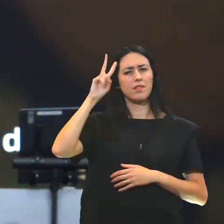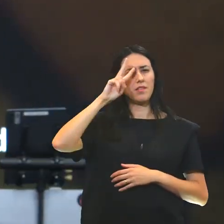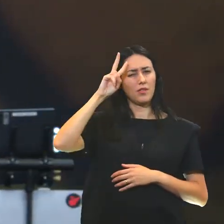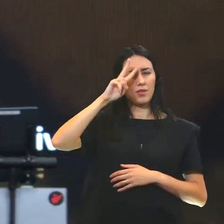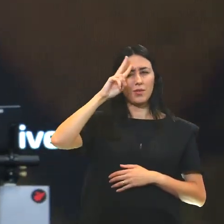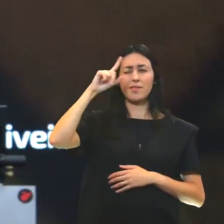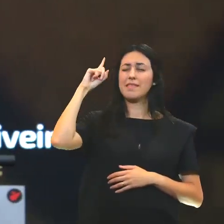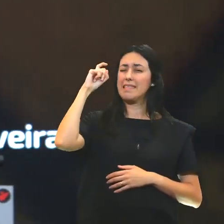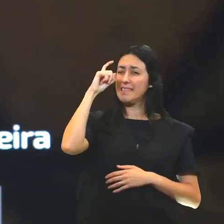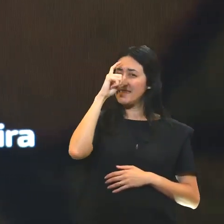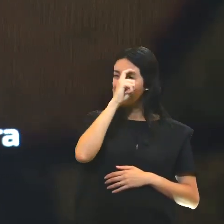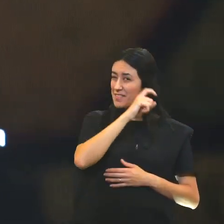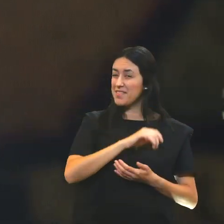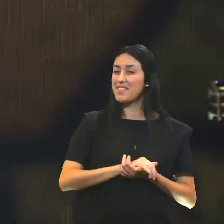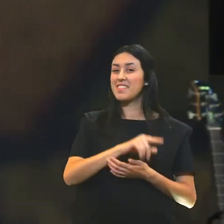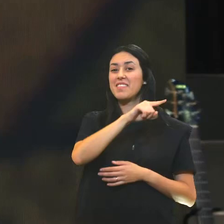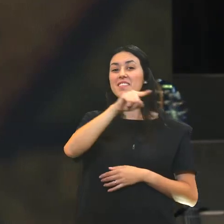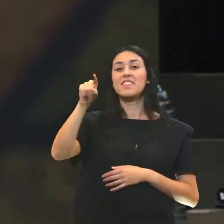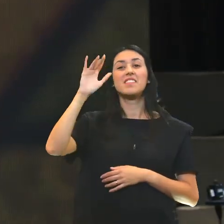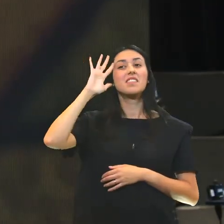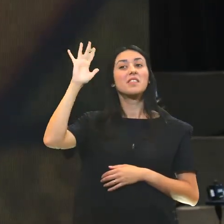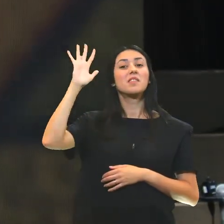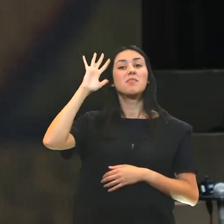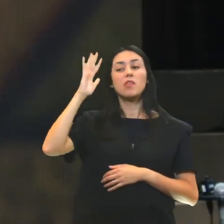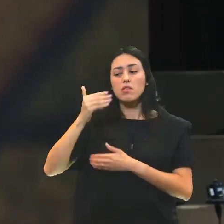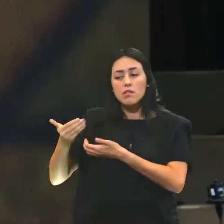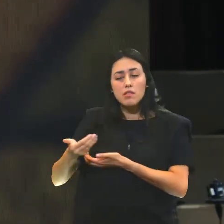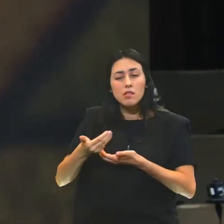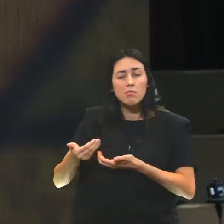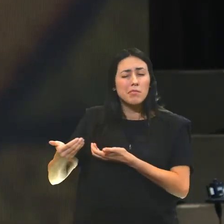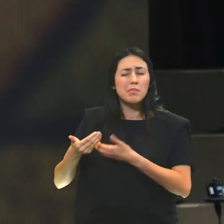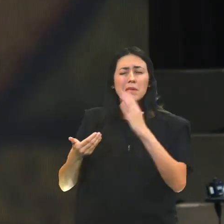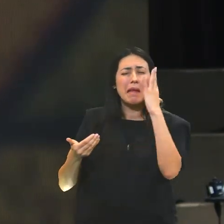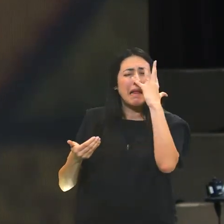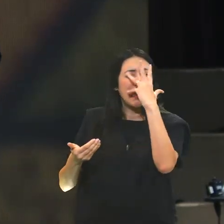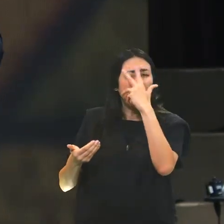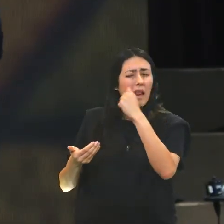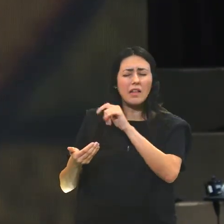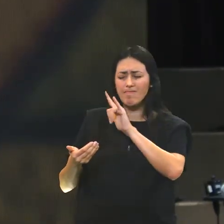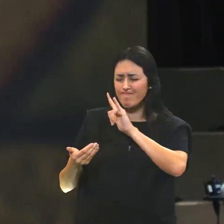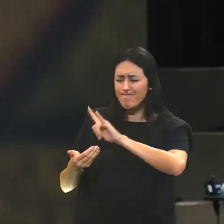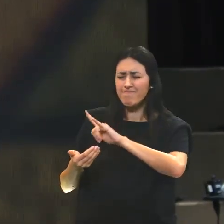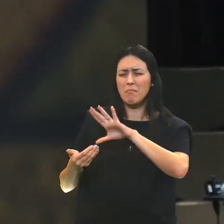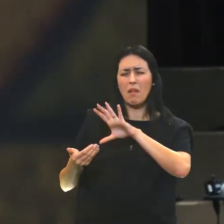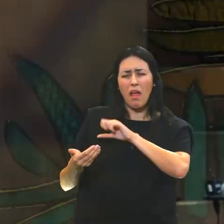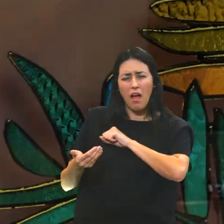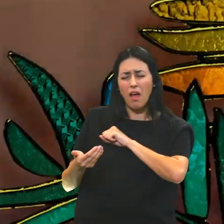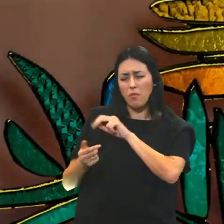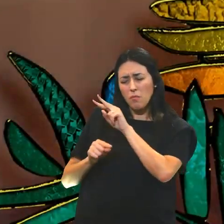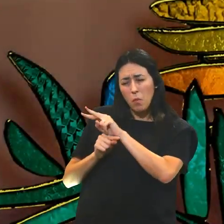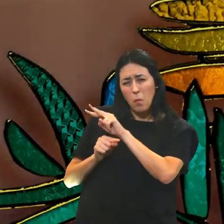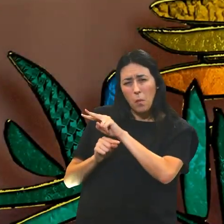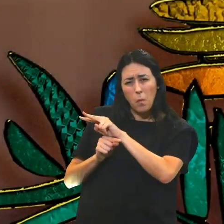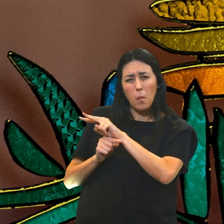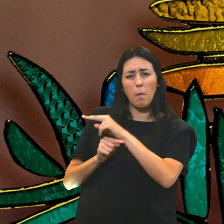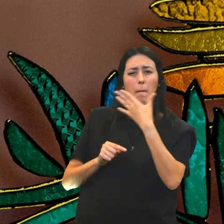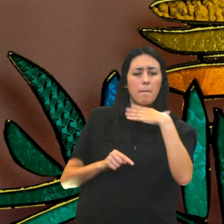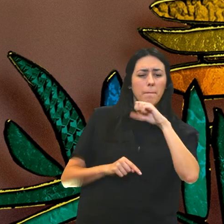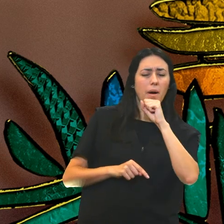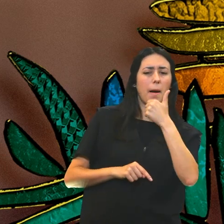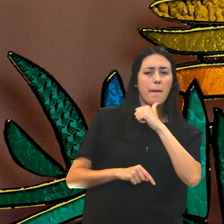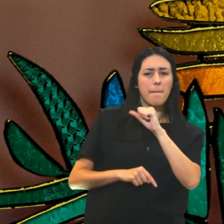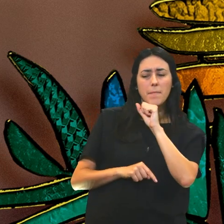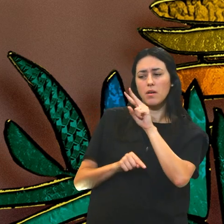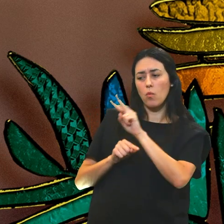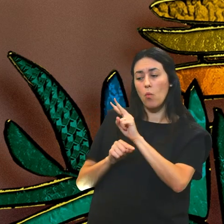difícil. Você imagina? Um bebezinho lindo, amado, cuidado e protegido pelos seus pais, mas